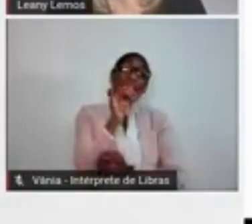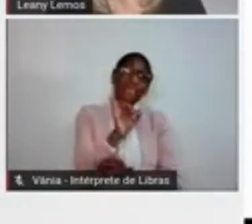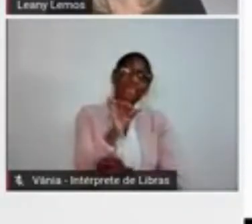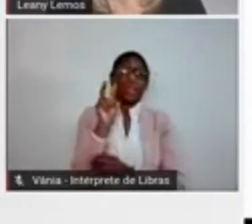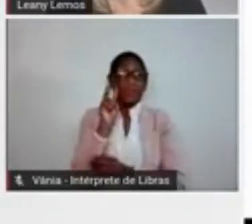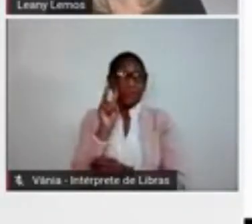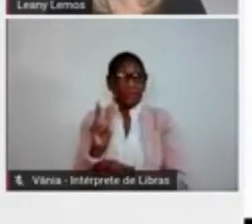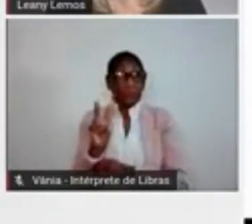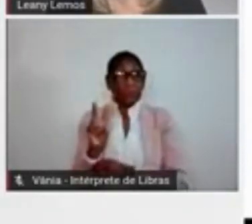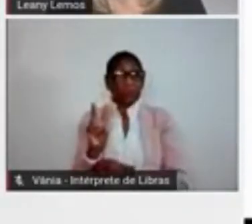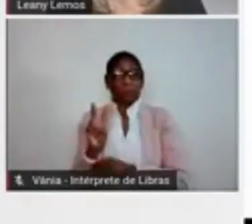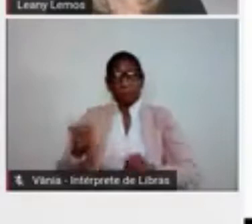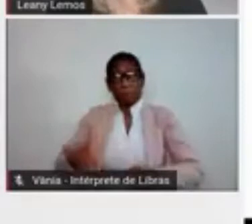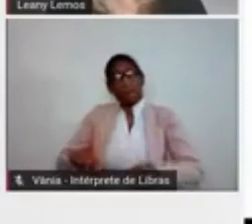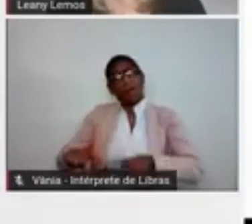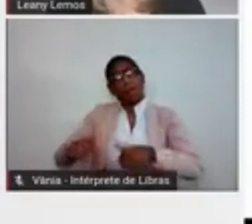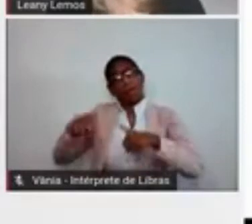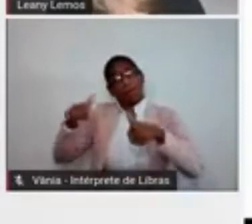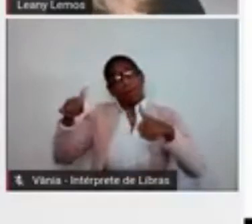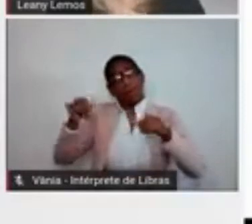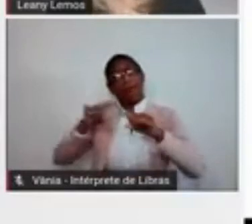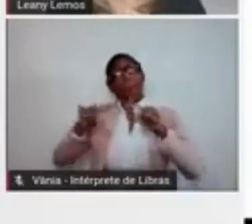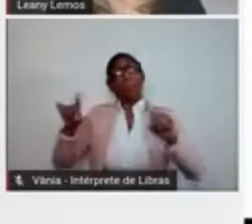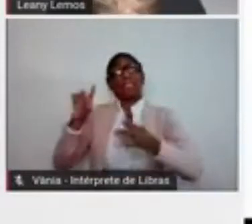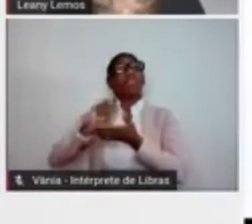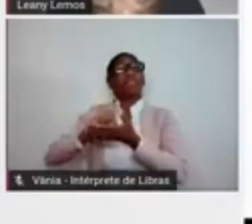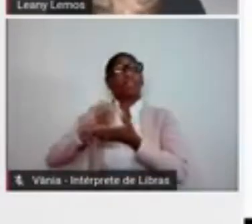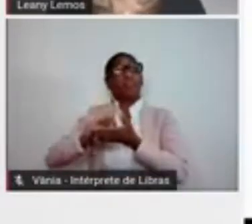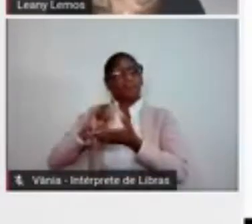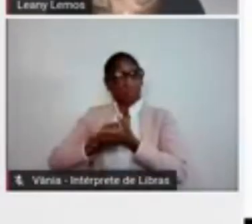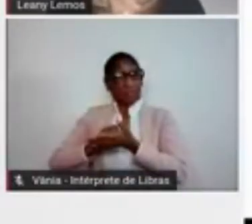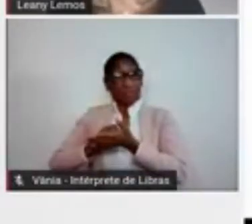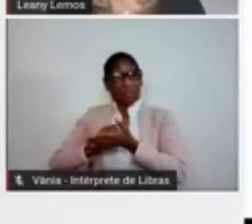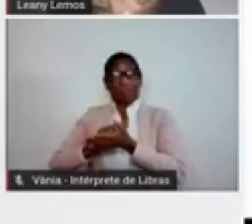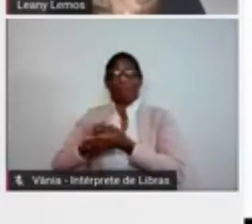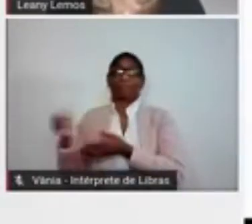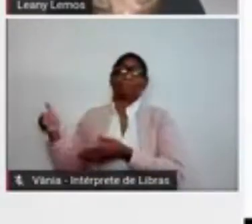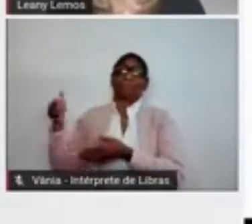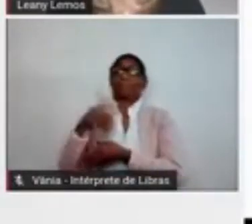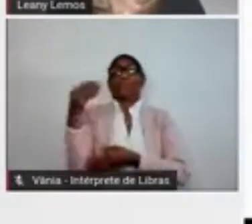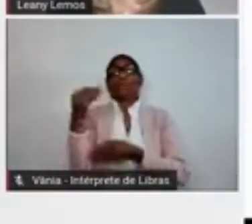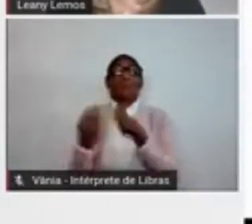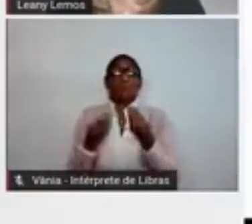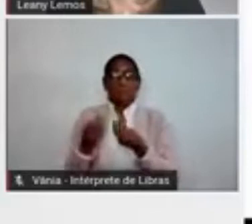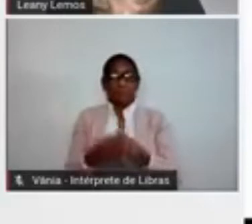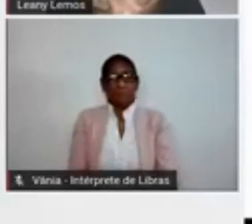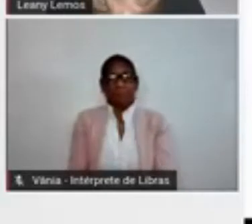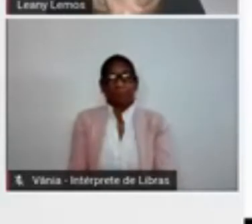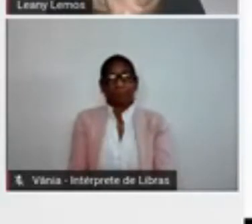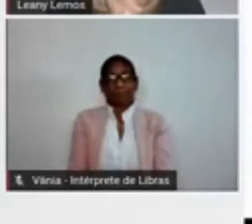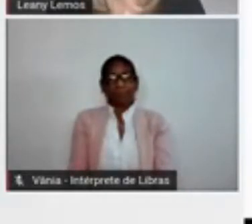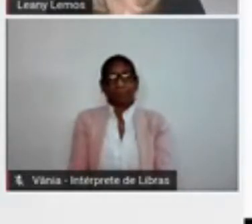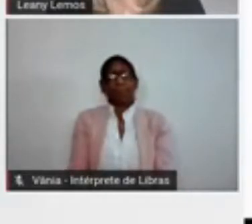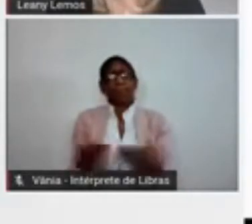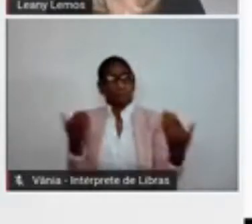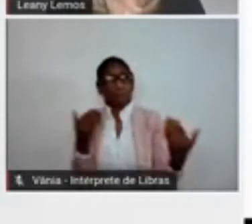indicadores melhorando, como o de hospitalizações e o de óbitos, ainda tem uma proporção de óbitos proporcionalmente